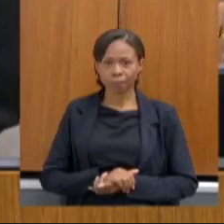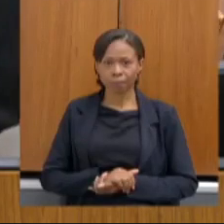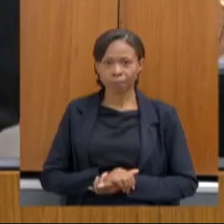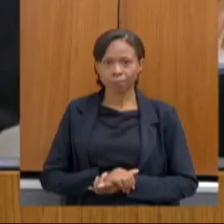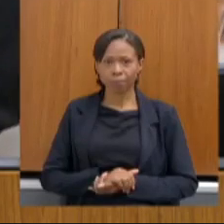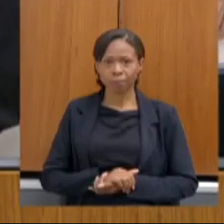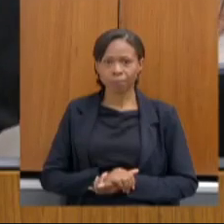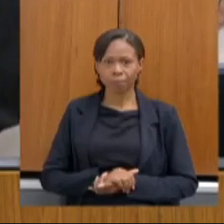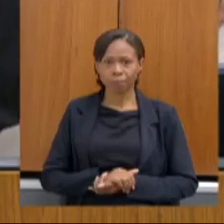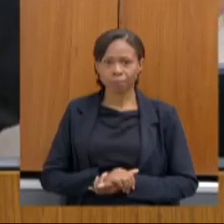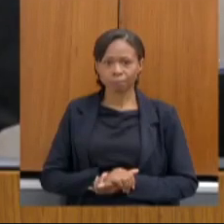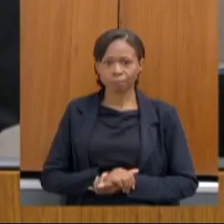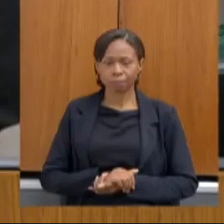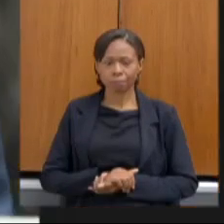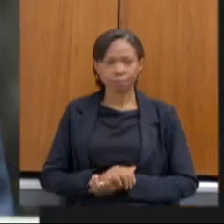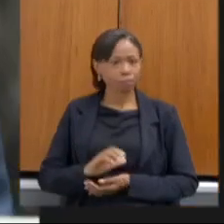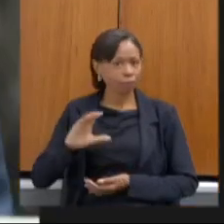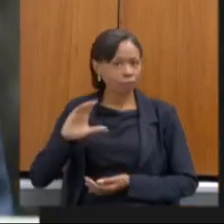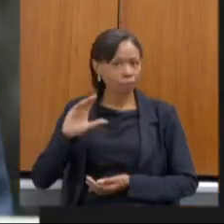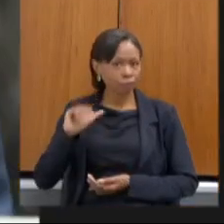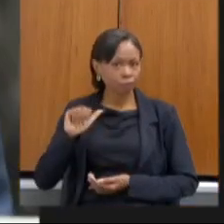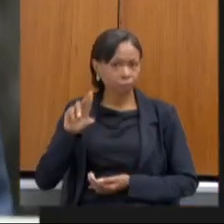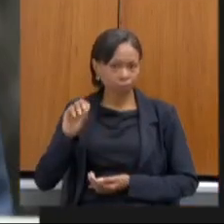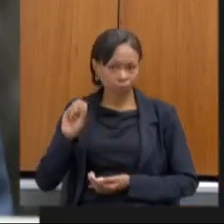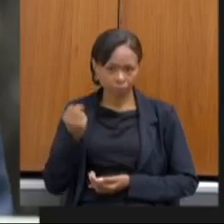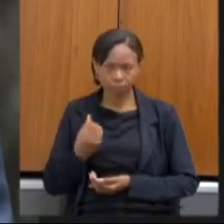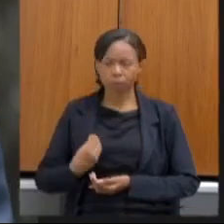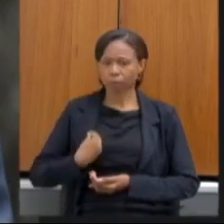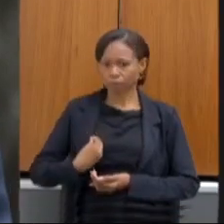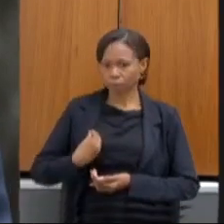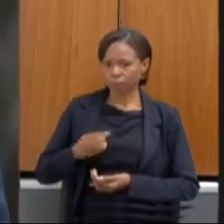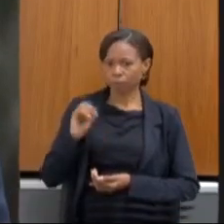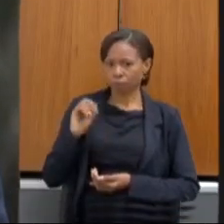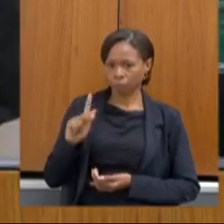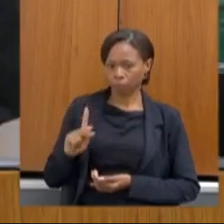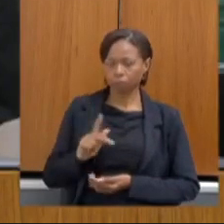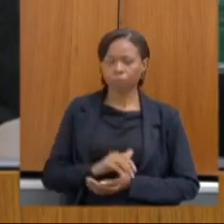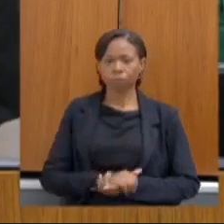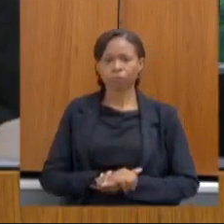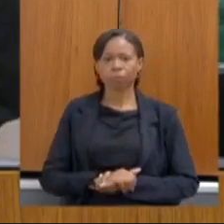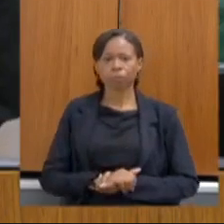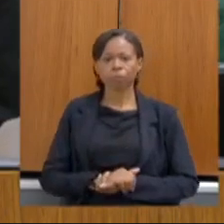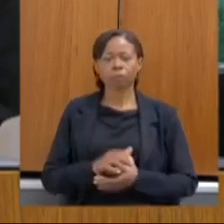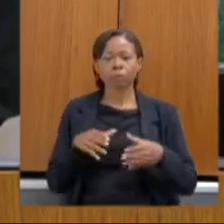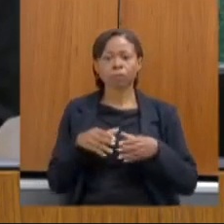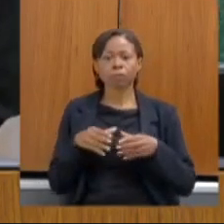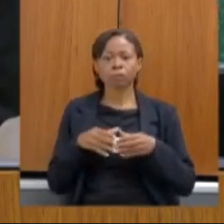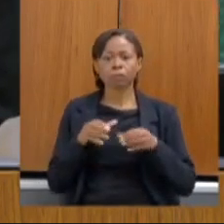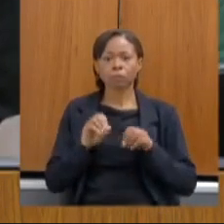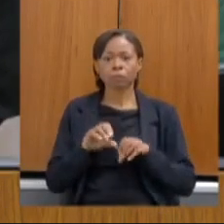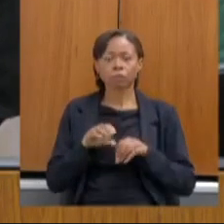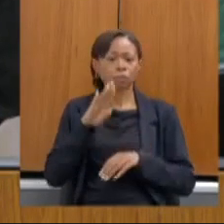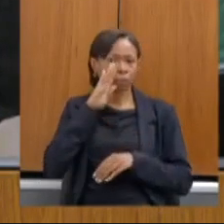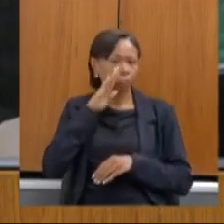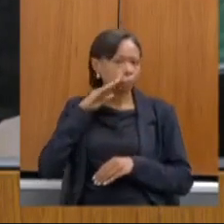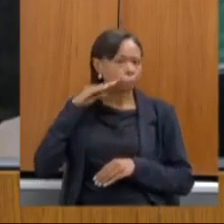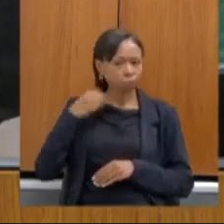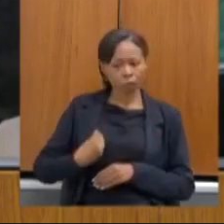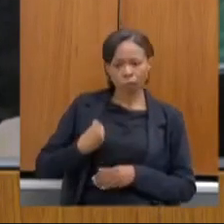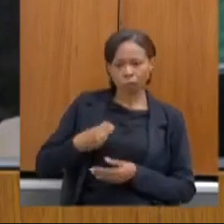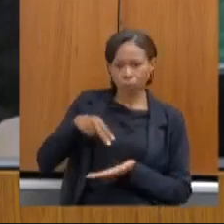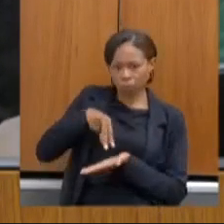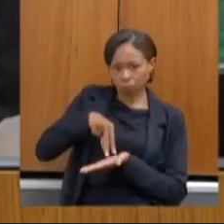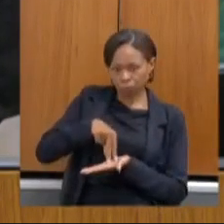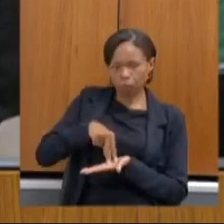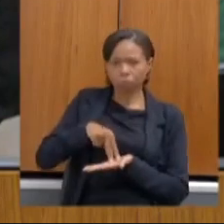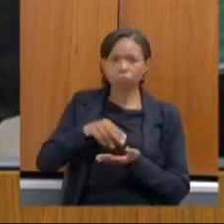comissão o presidente deputado Carlos Pimenta presente Ok comissão de educação Deputado a Beatriz Cerqueira está